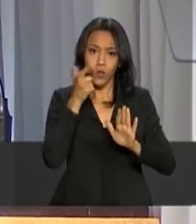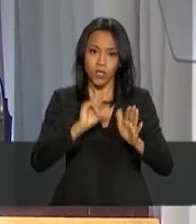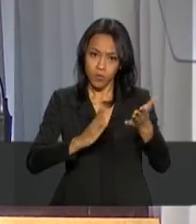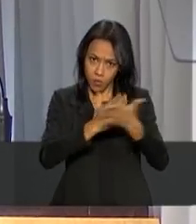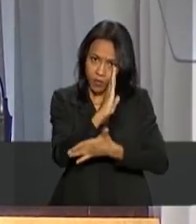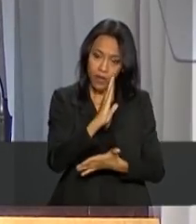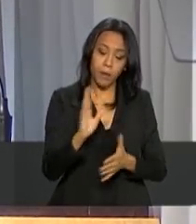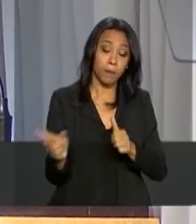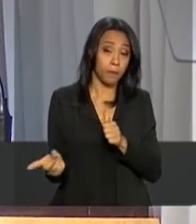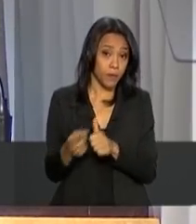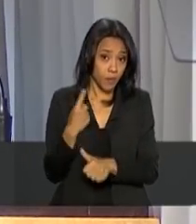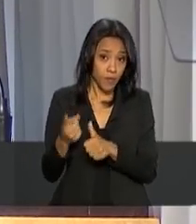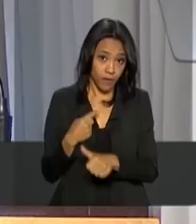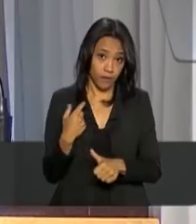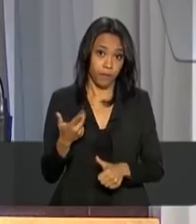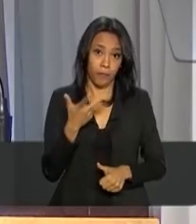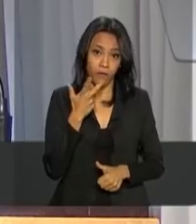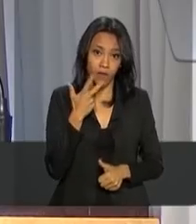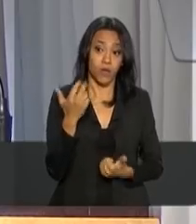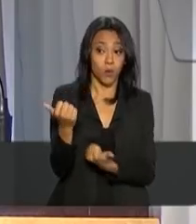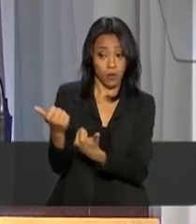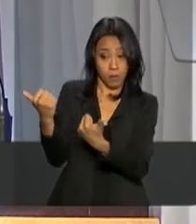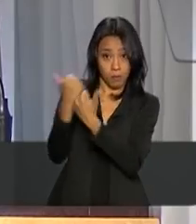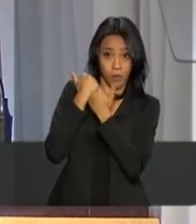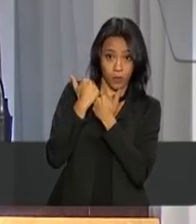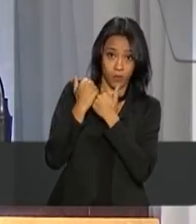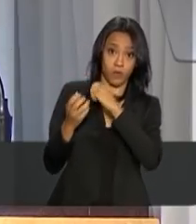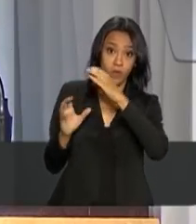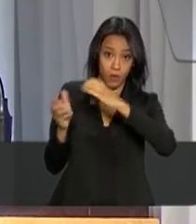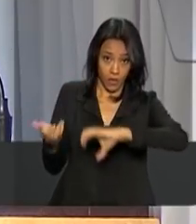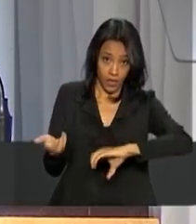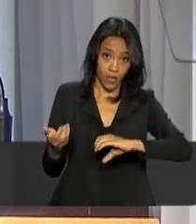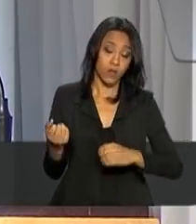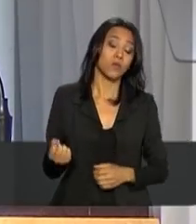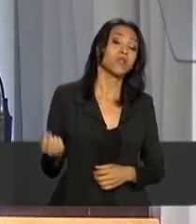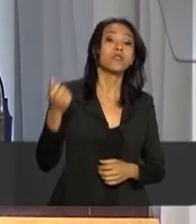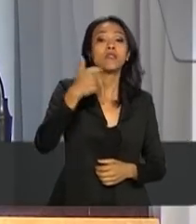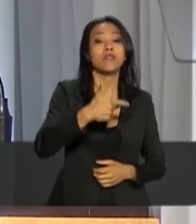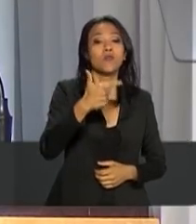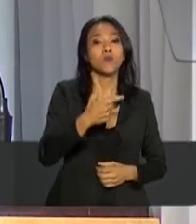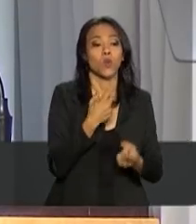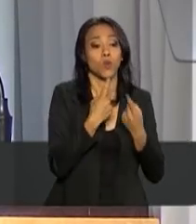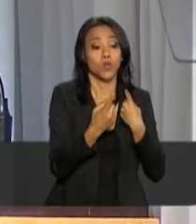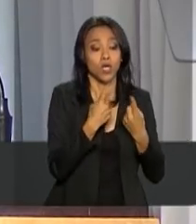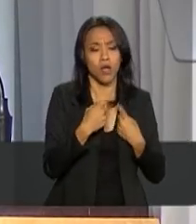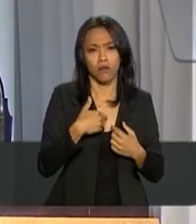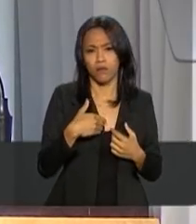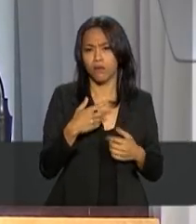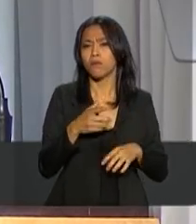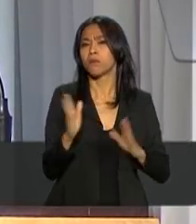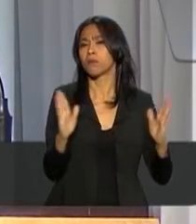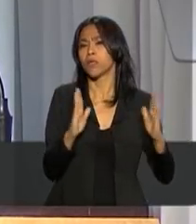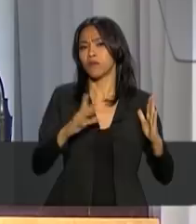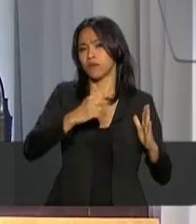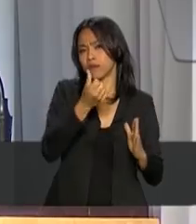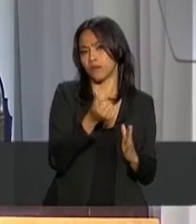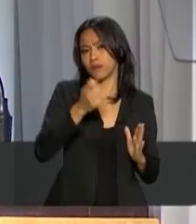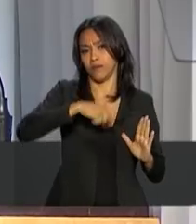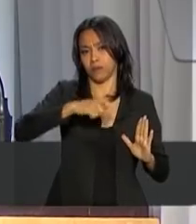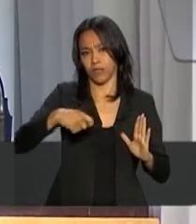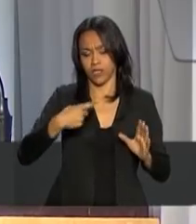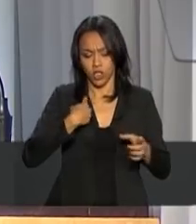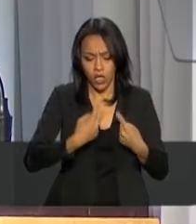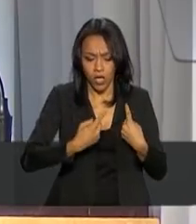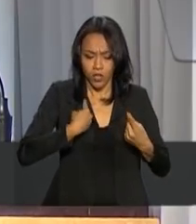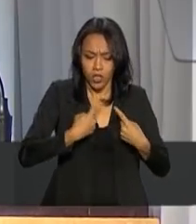Primeiro, digo eu, com o apoio do Congresso Nacional. Segundo, com um diálogo intenso de mais de 6 meses, meus senhores, minhas senhoras, com